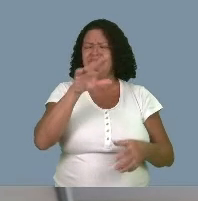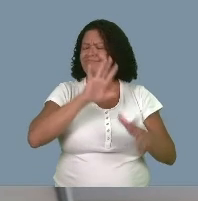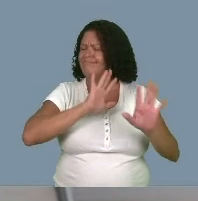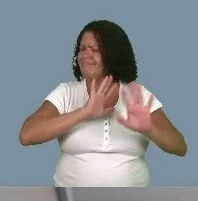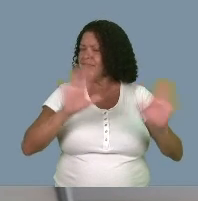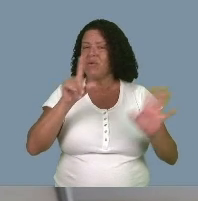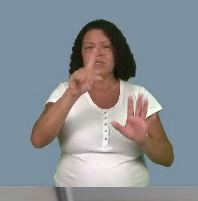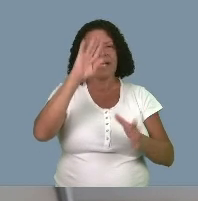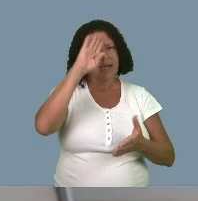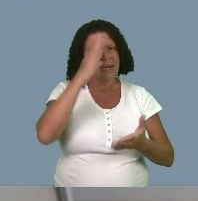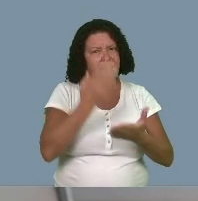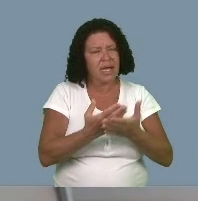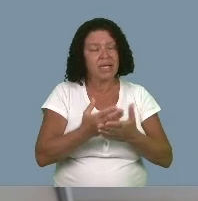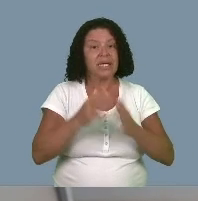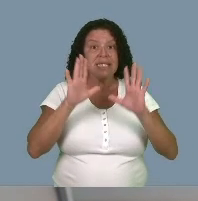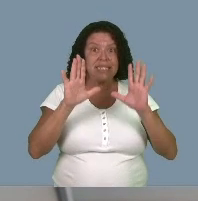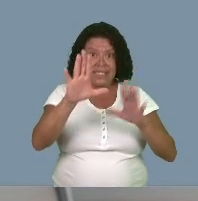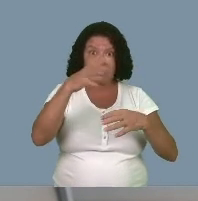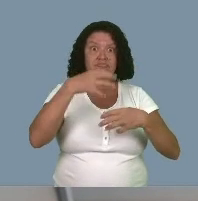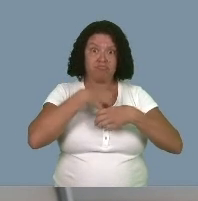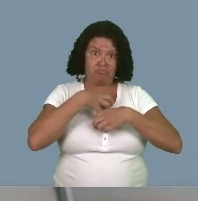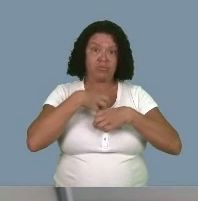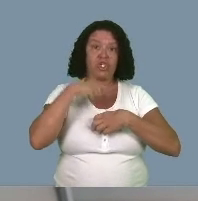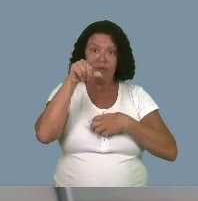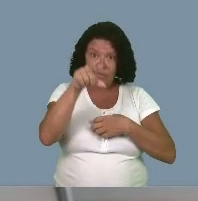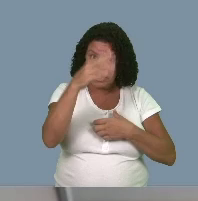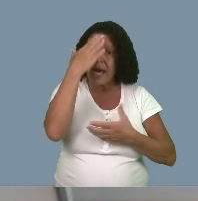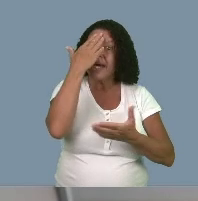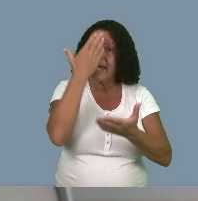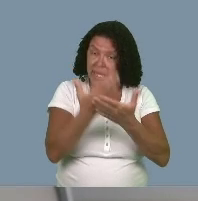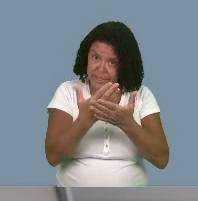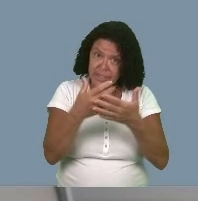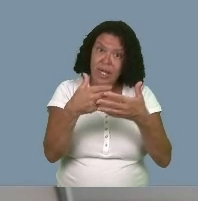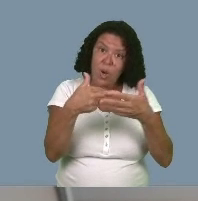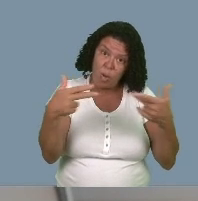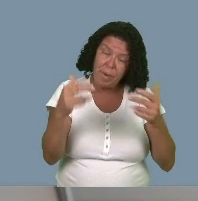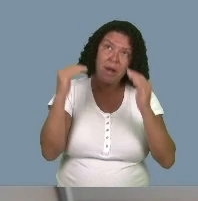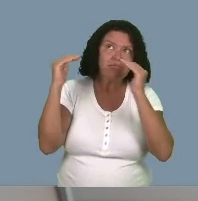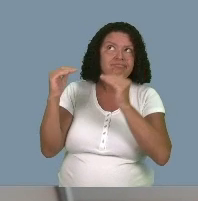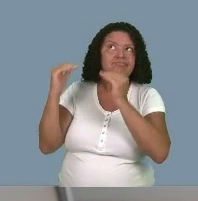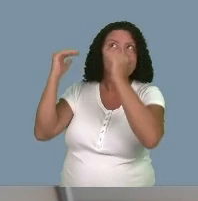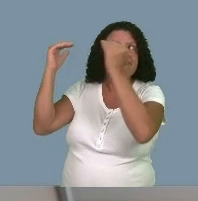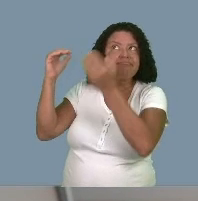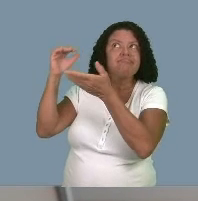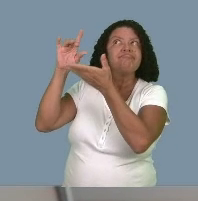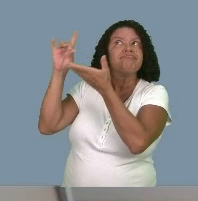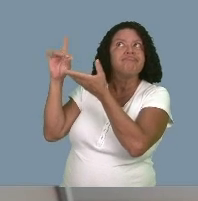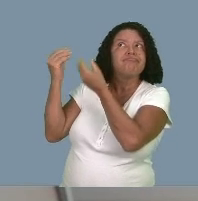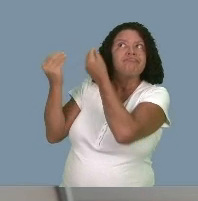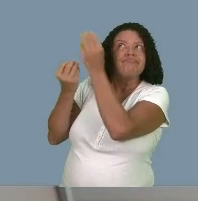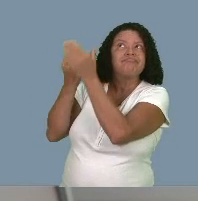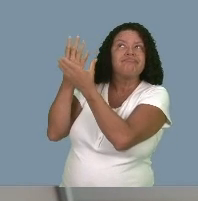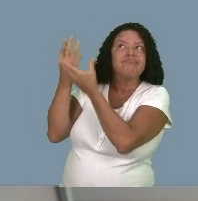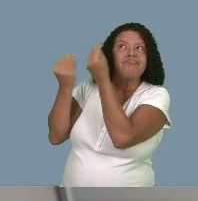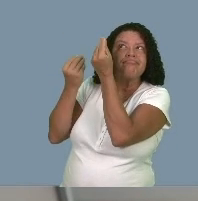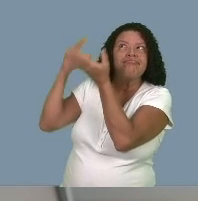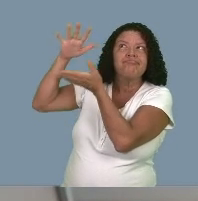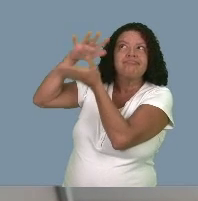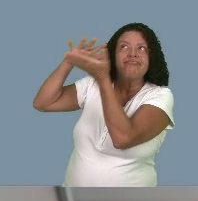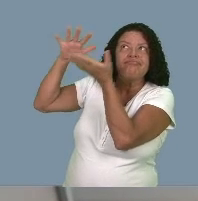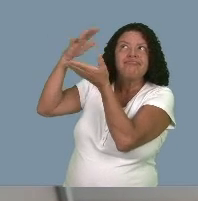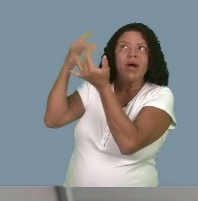né? Se intimamente você acredita em alguma coisa soberana, divina, criadora, né,